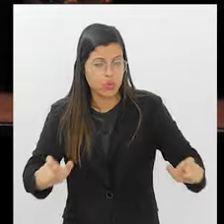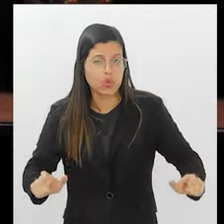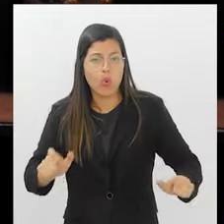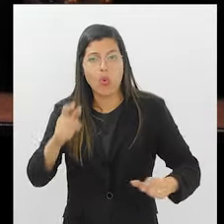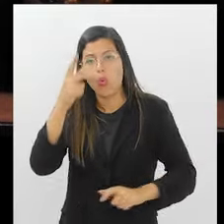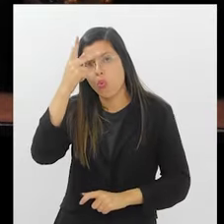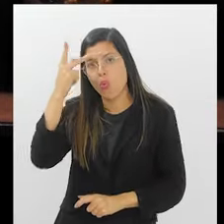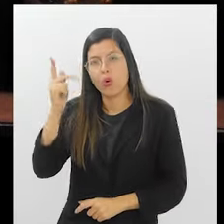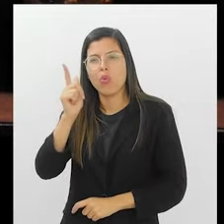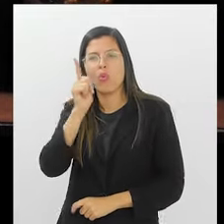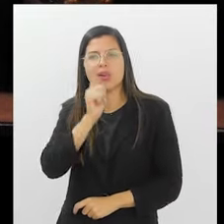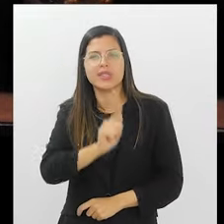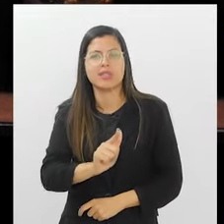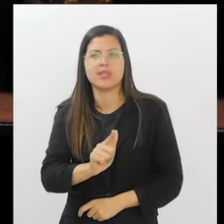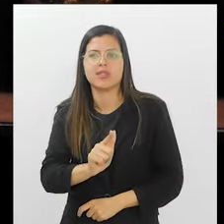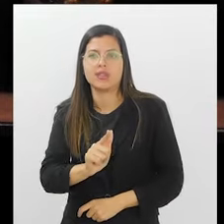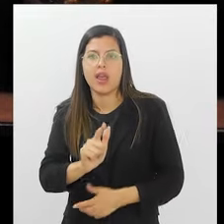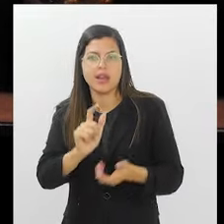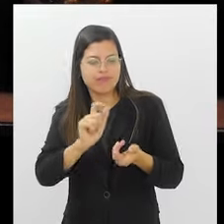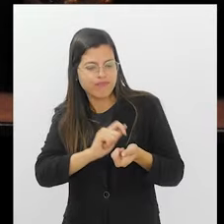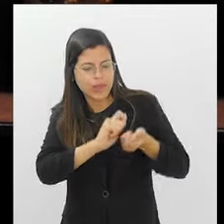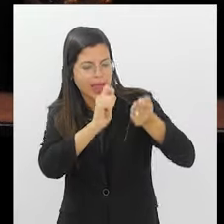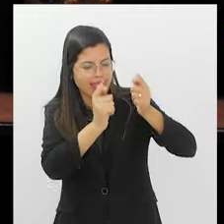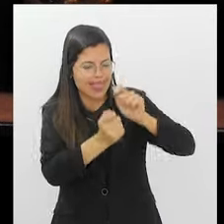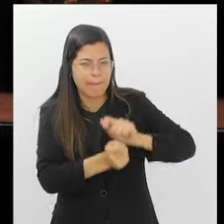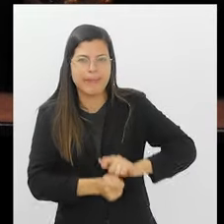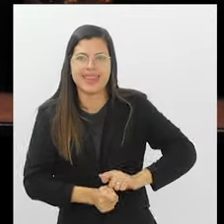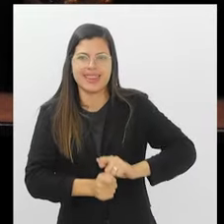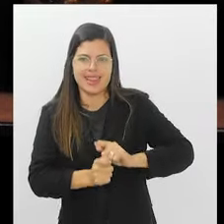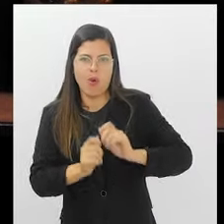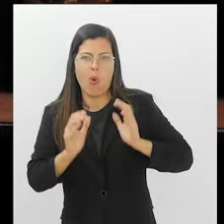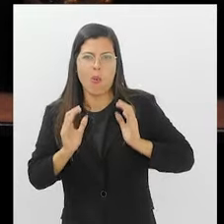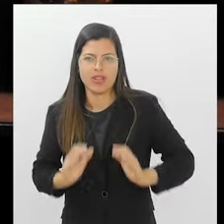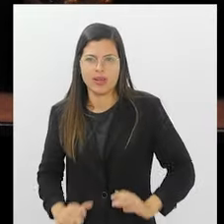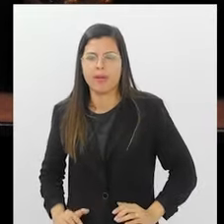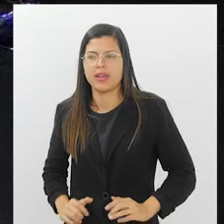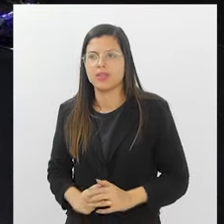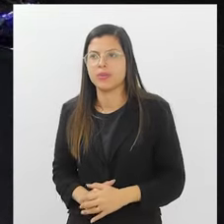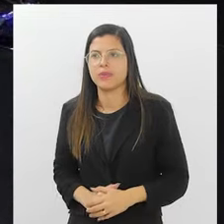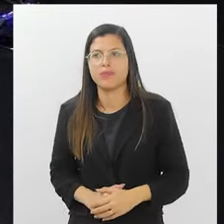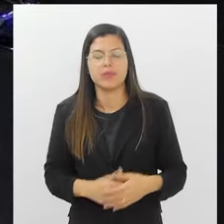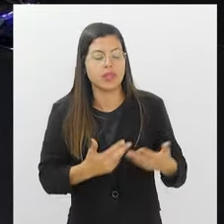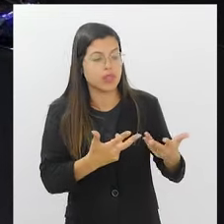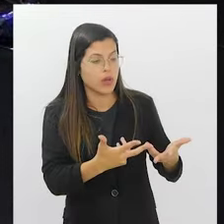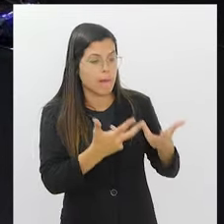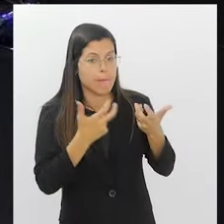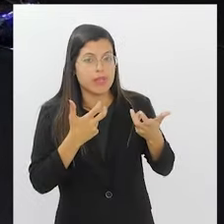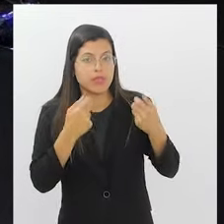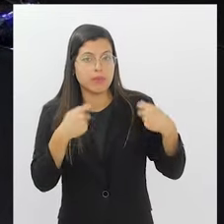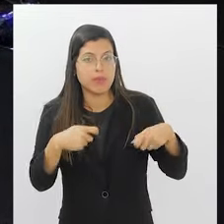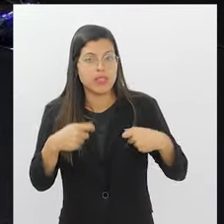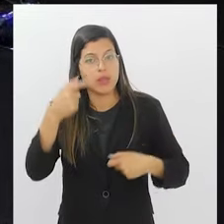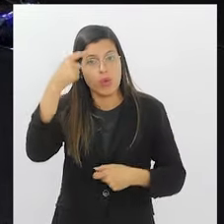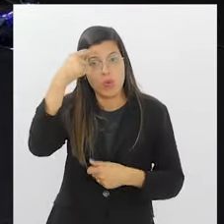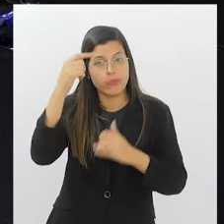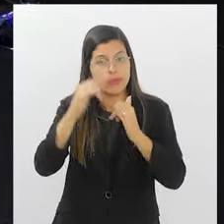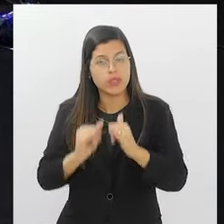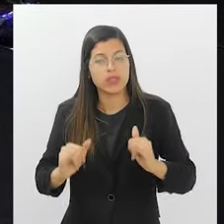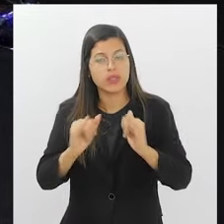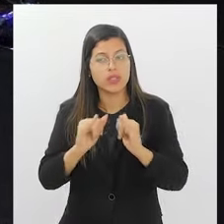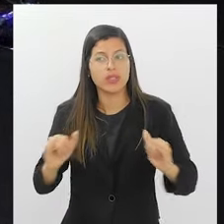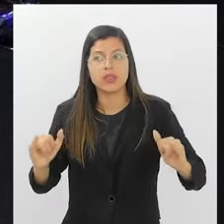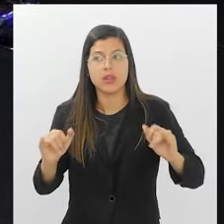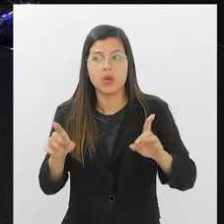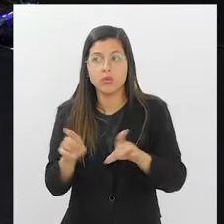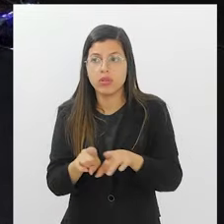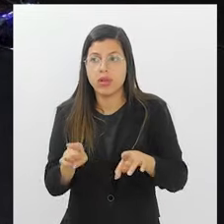já conseguiu, que consegue ajustar alguns comportamentos. A gente percebe, então, que a necessidade da conscientização, ela